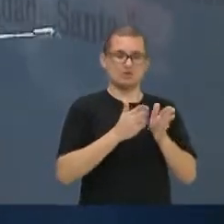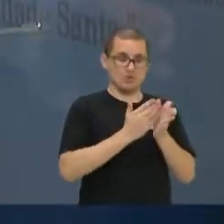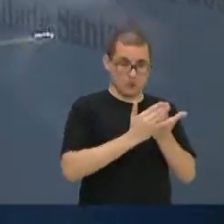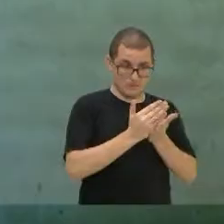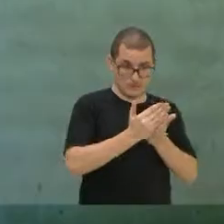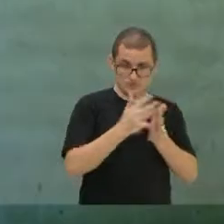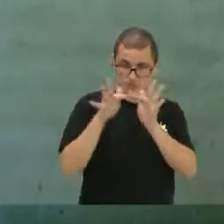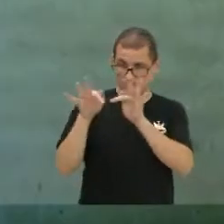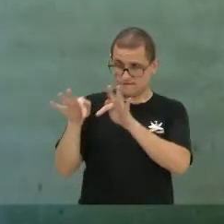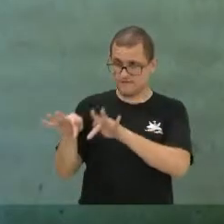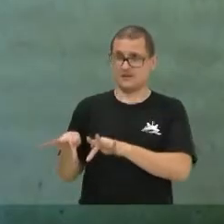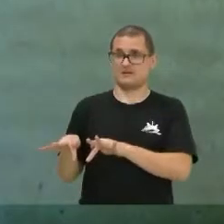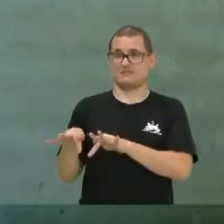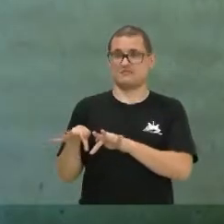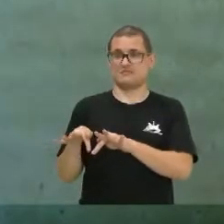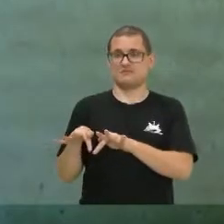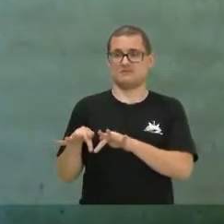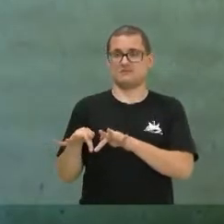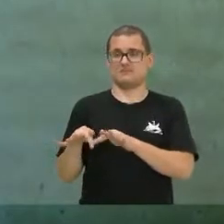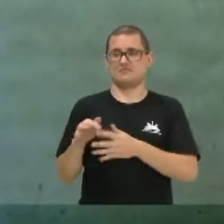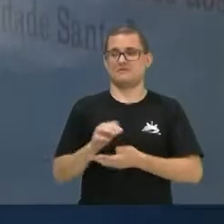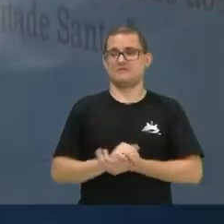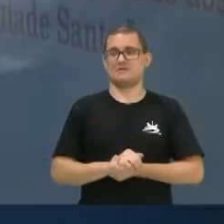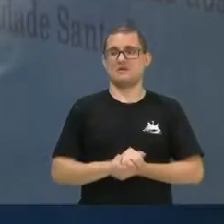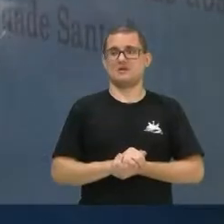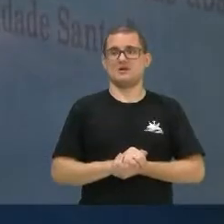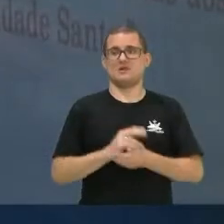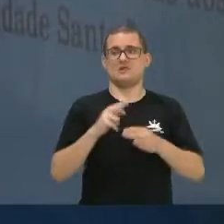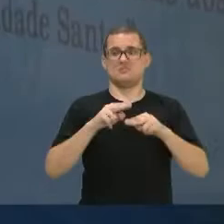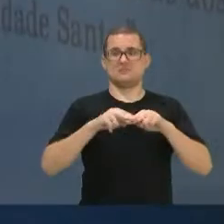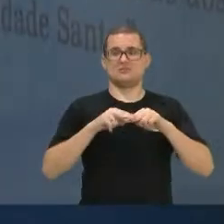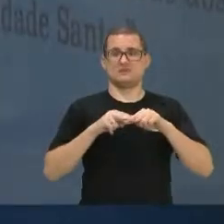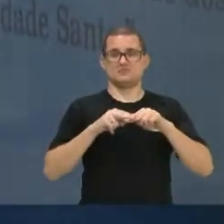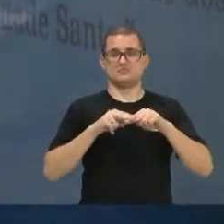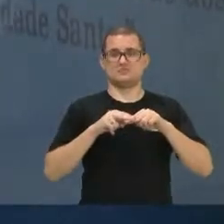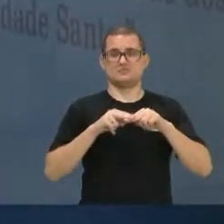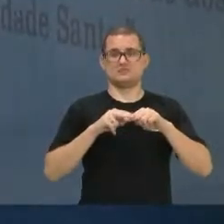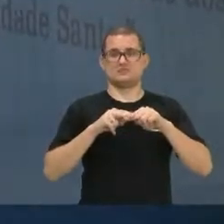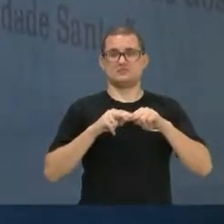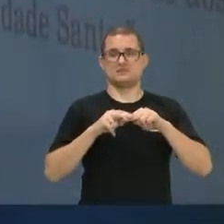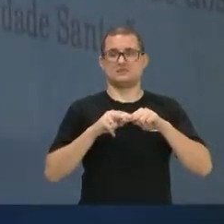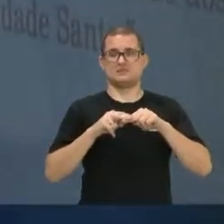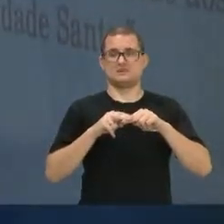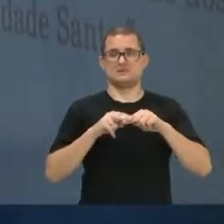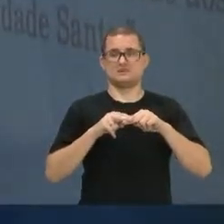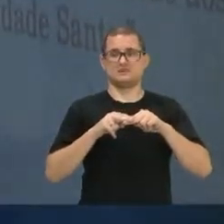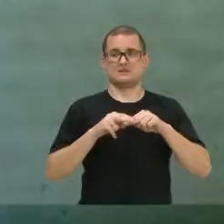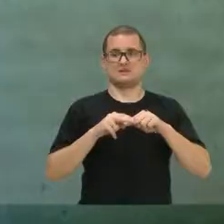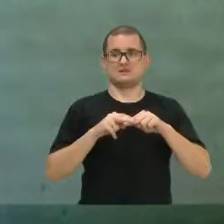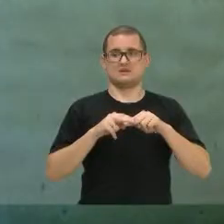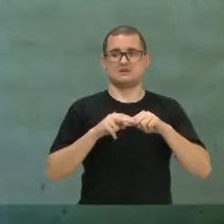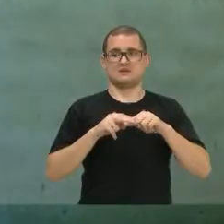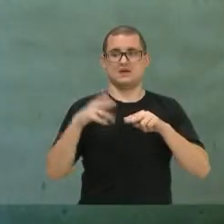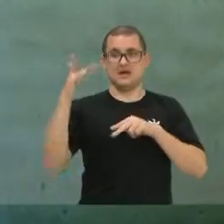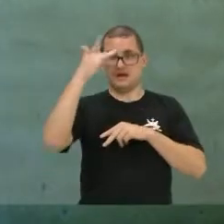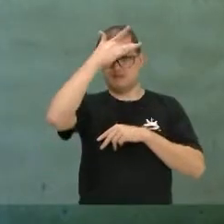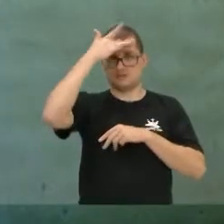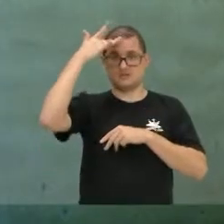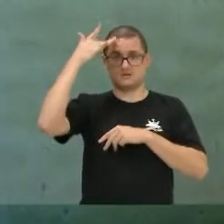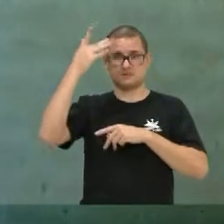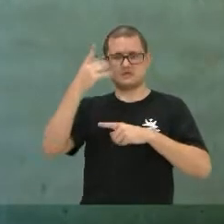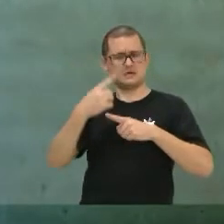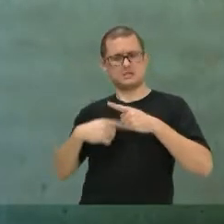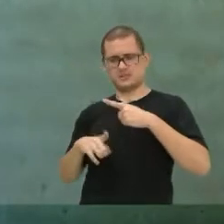mas tem um fim tem conclusão por isso cristão que estar a ser a